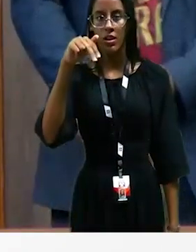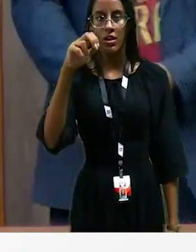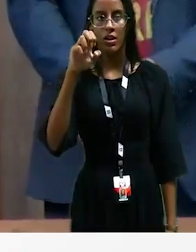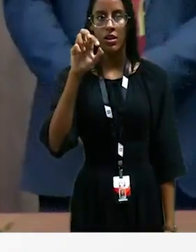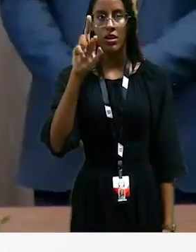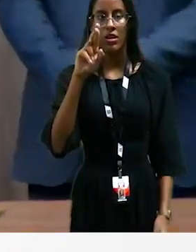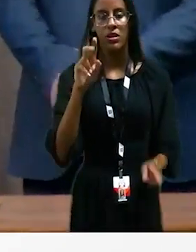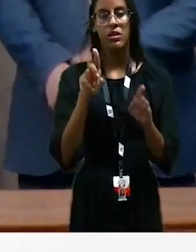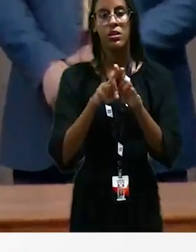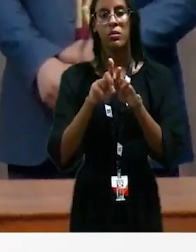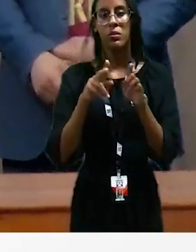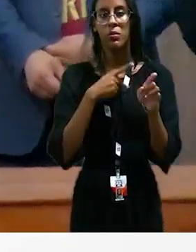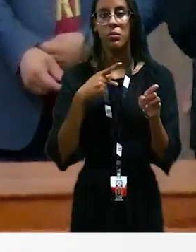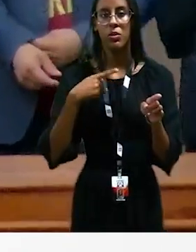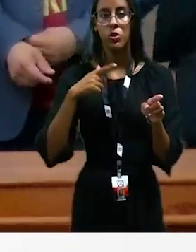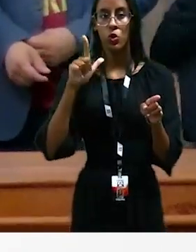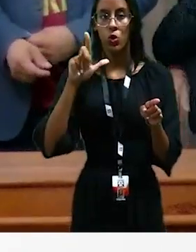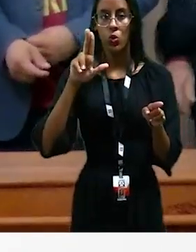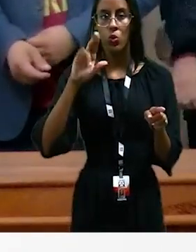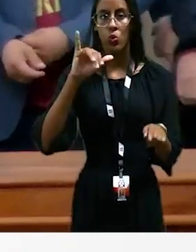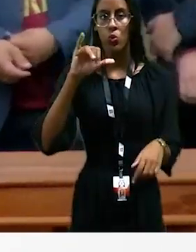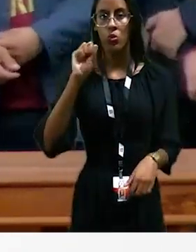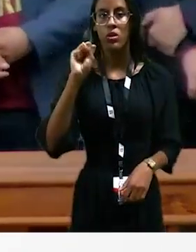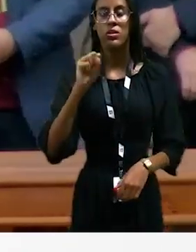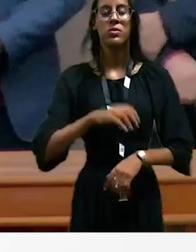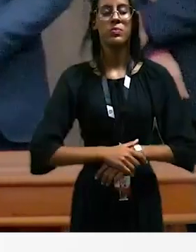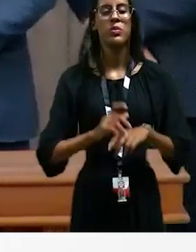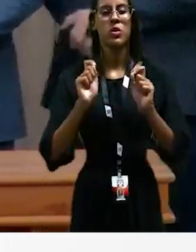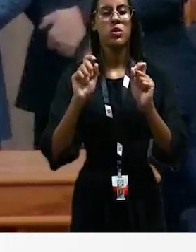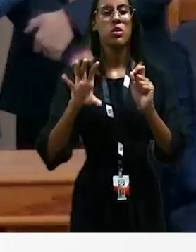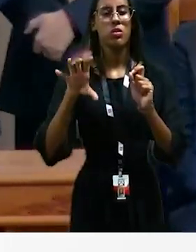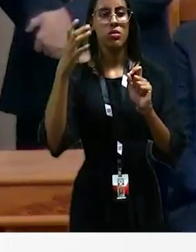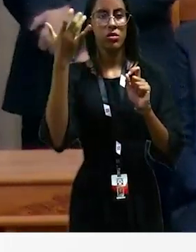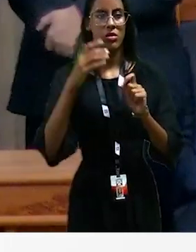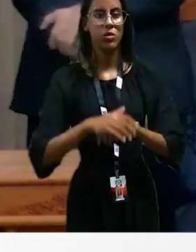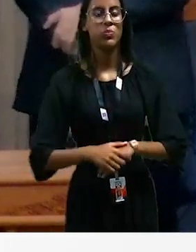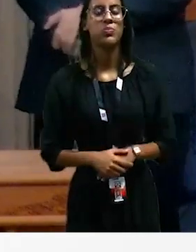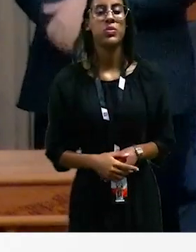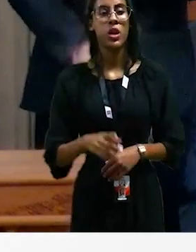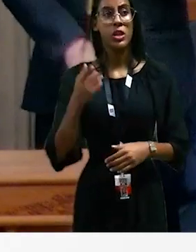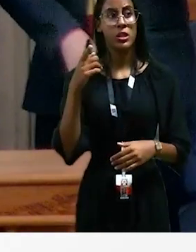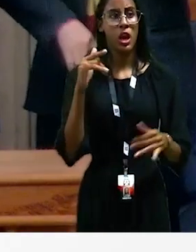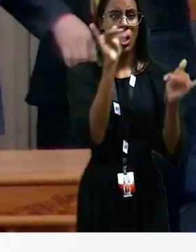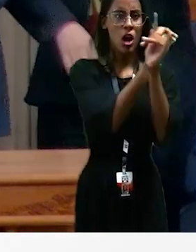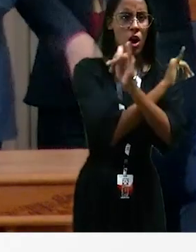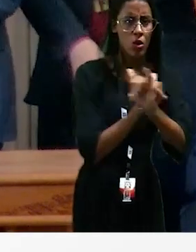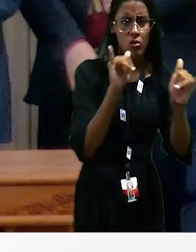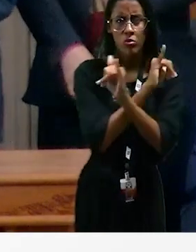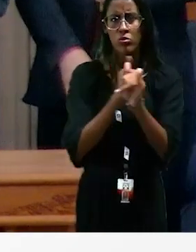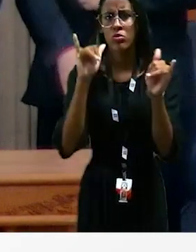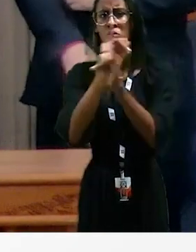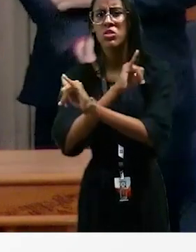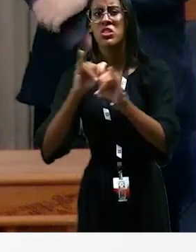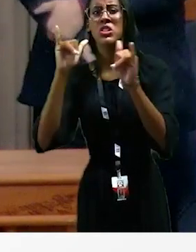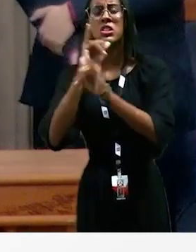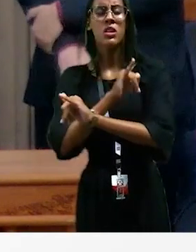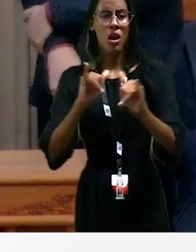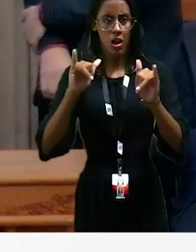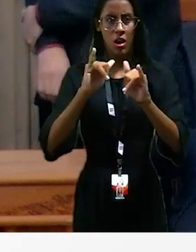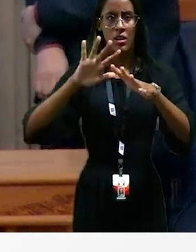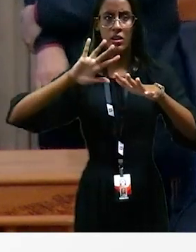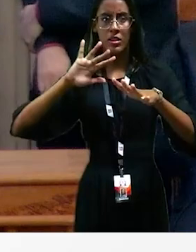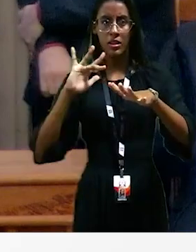está sendo veiculado uma matéria pelos blogs pelos meios de